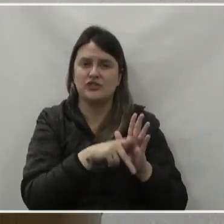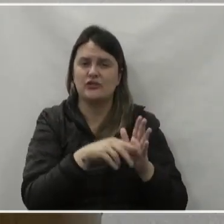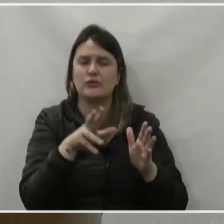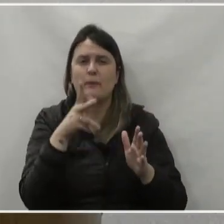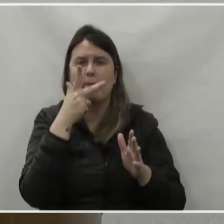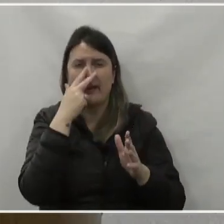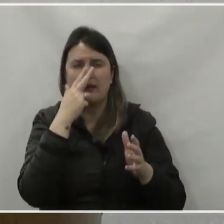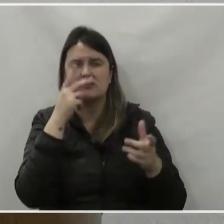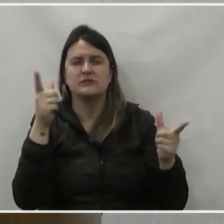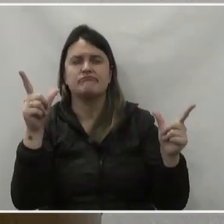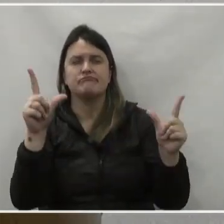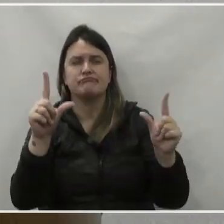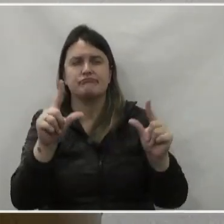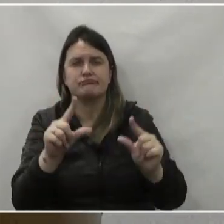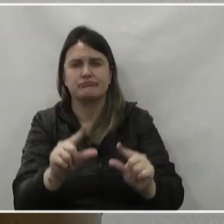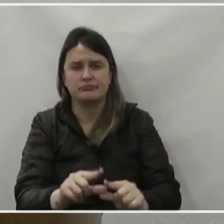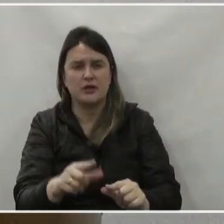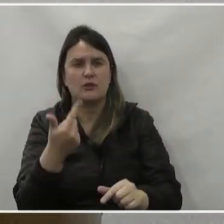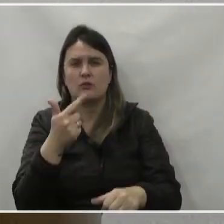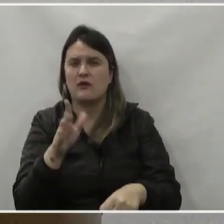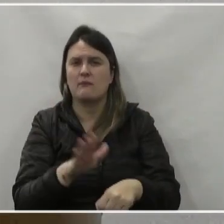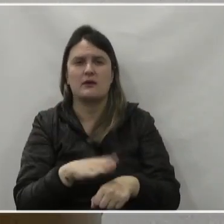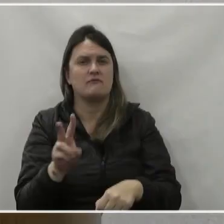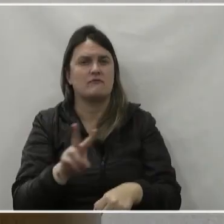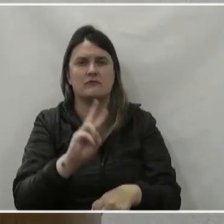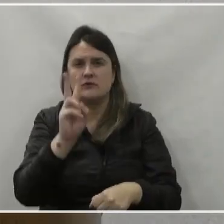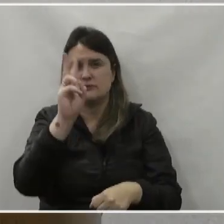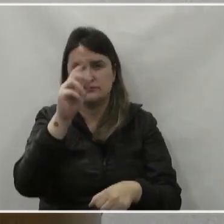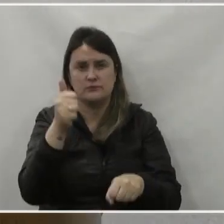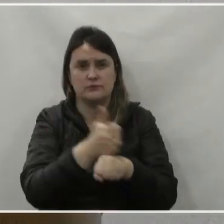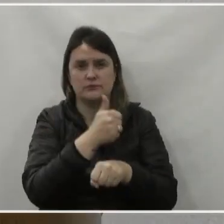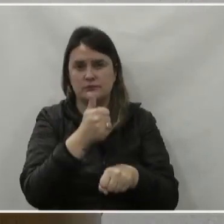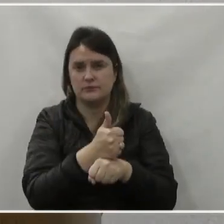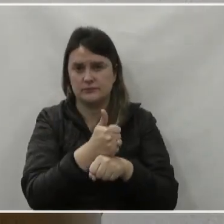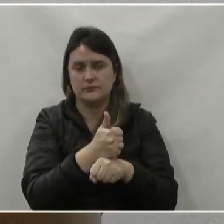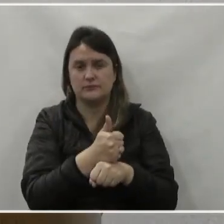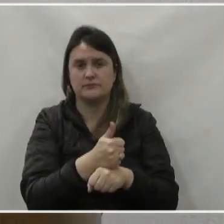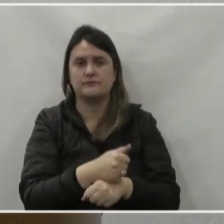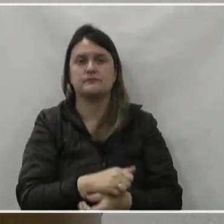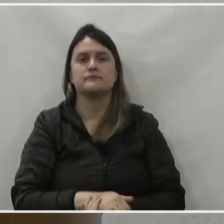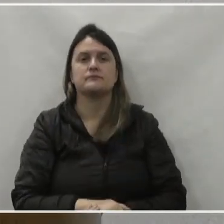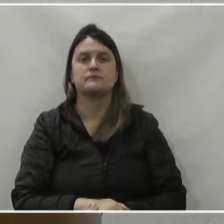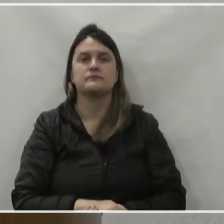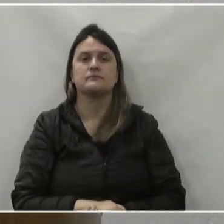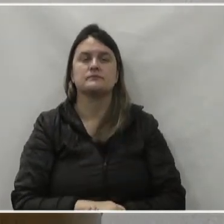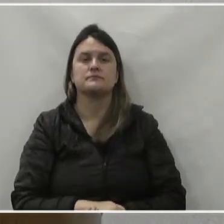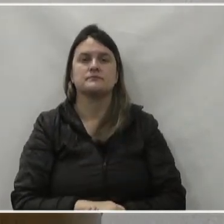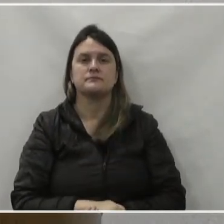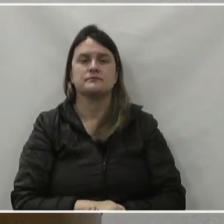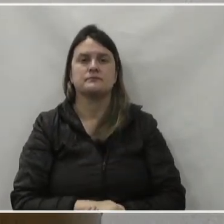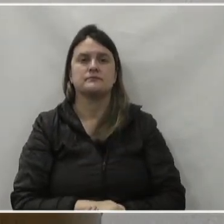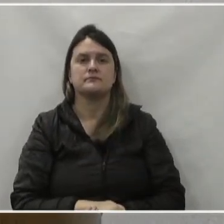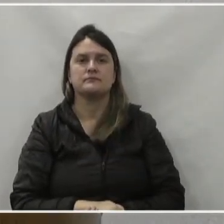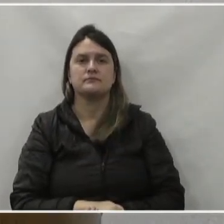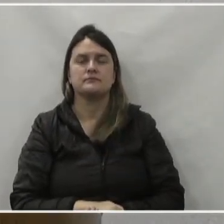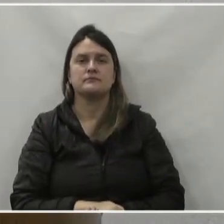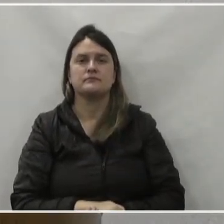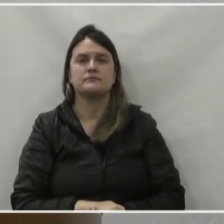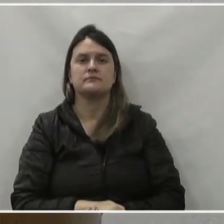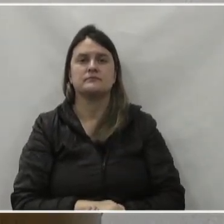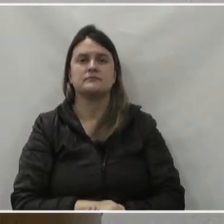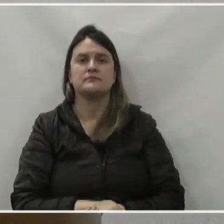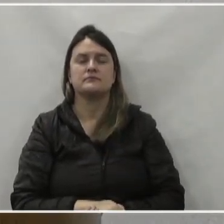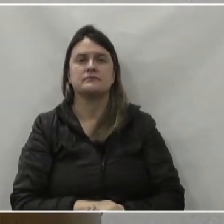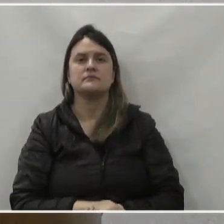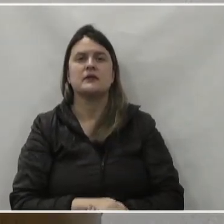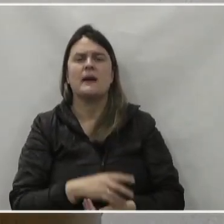que naturaliza a desvalorização estrutural de quem educa. Os sinais